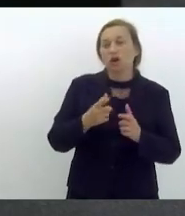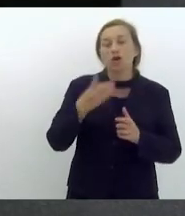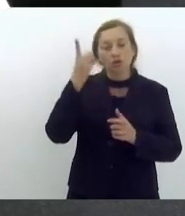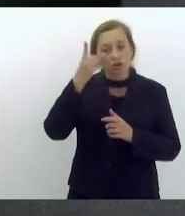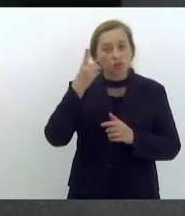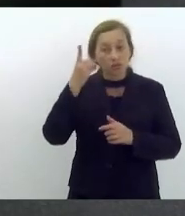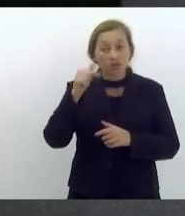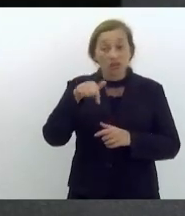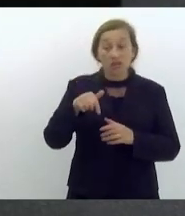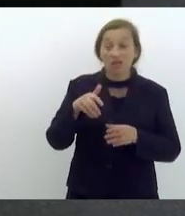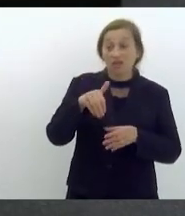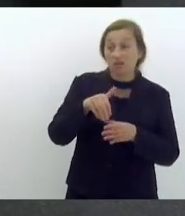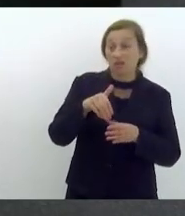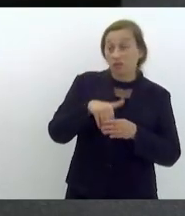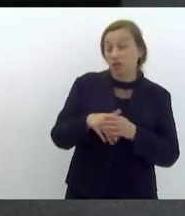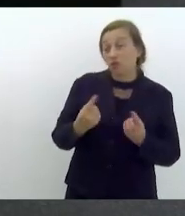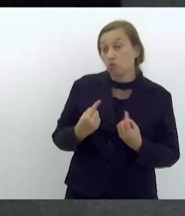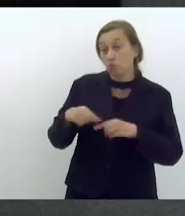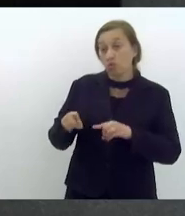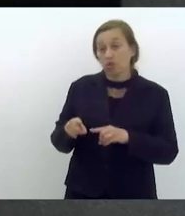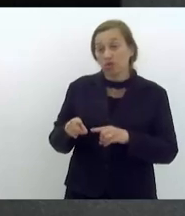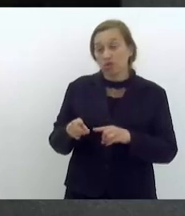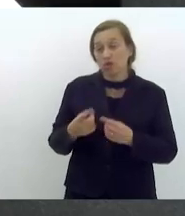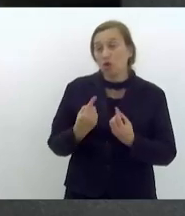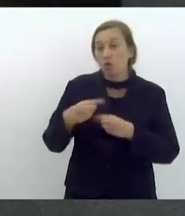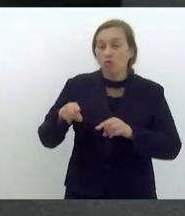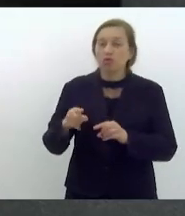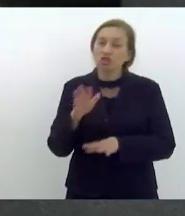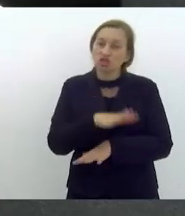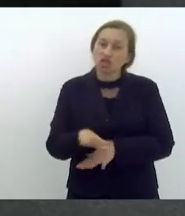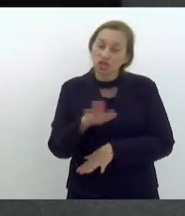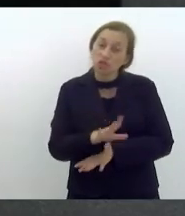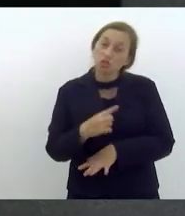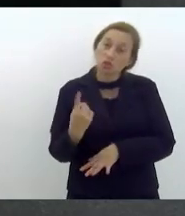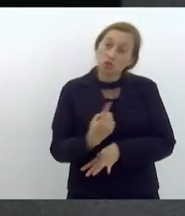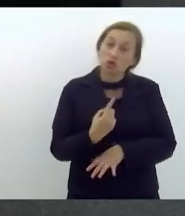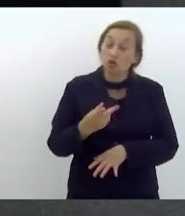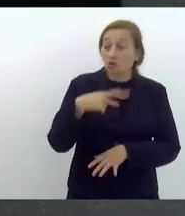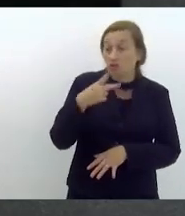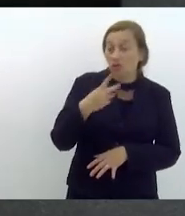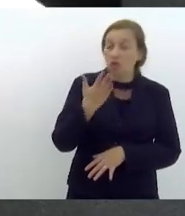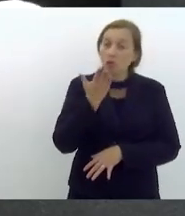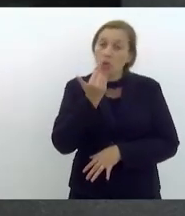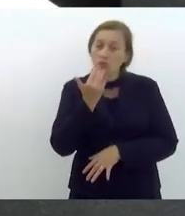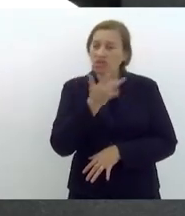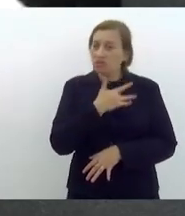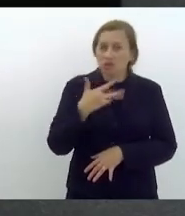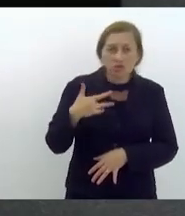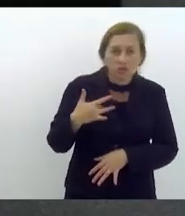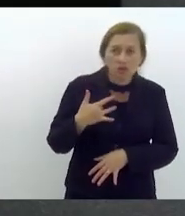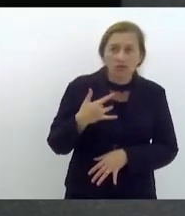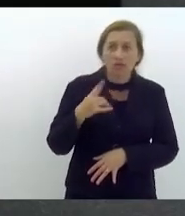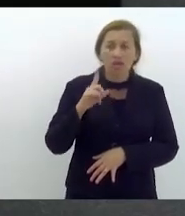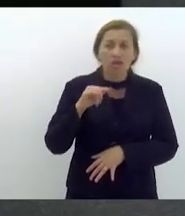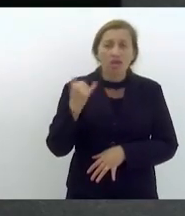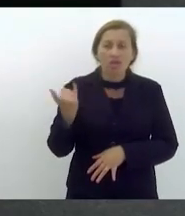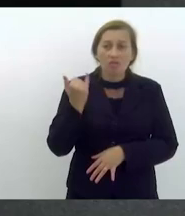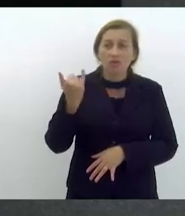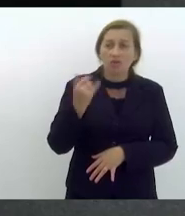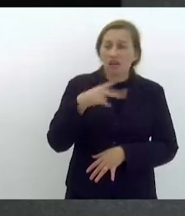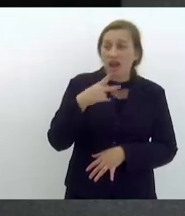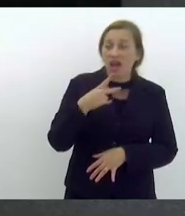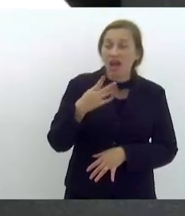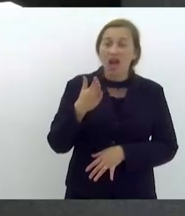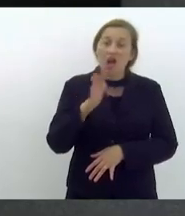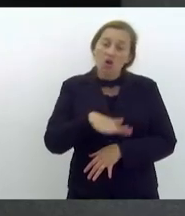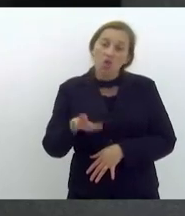votou contra e quando volta a conta tá voltando contra as nossas crianças porque quando fala de alimentação saudável é muito muito falar acho